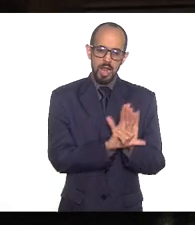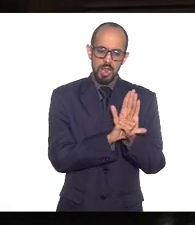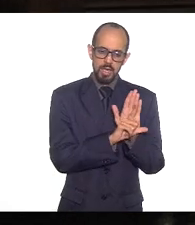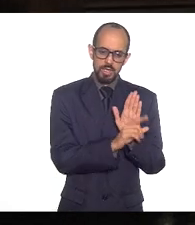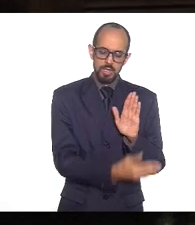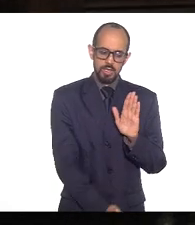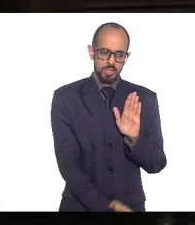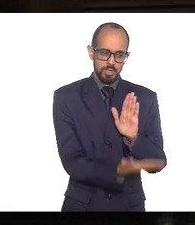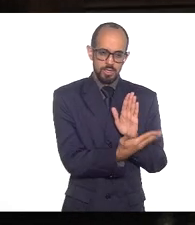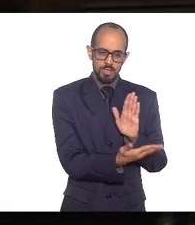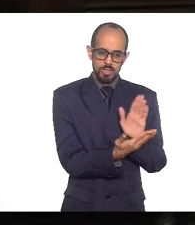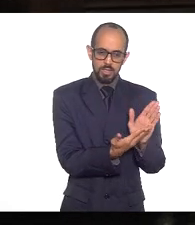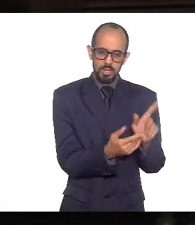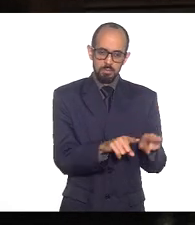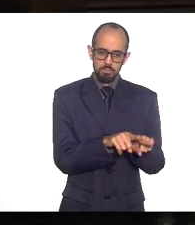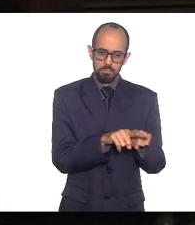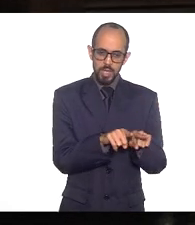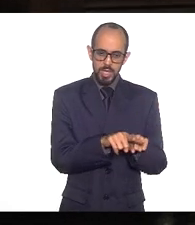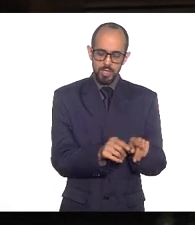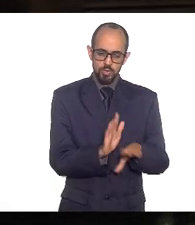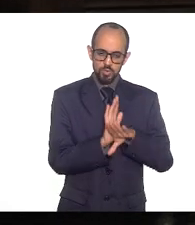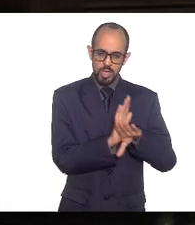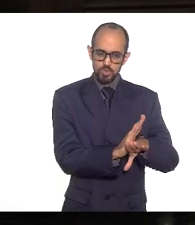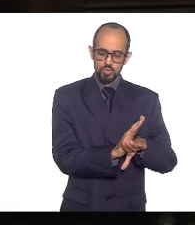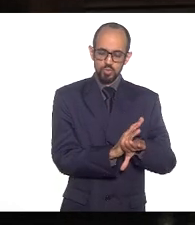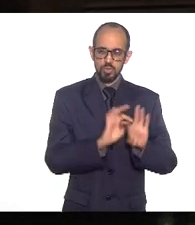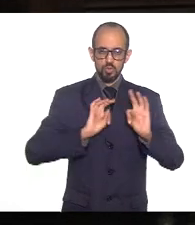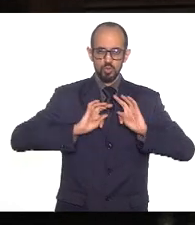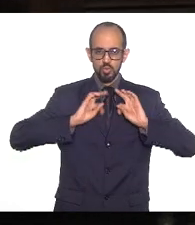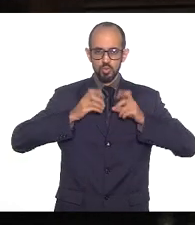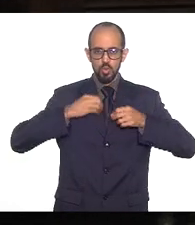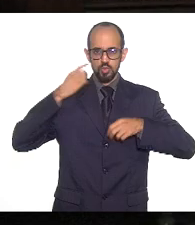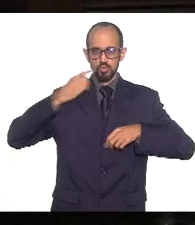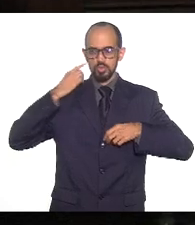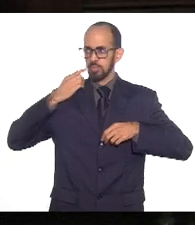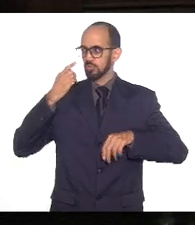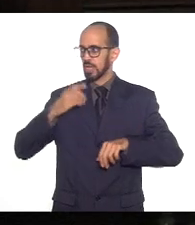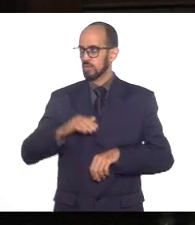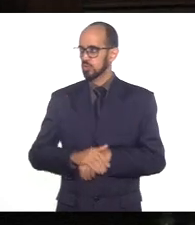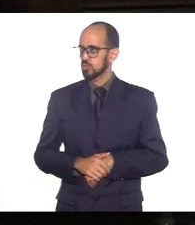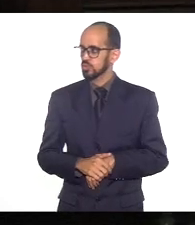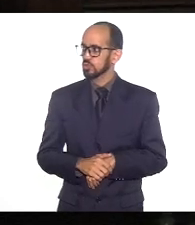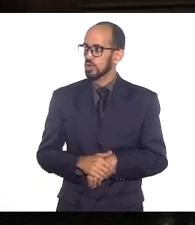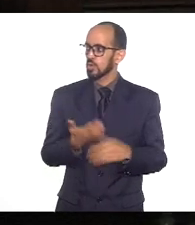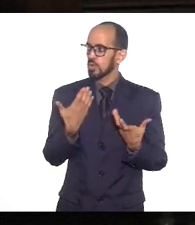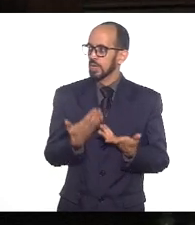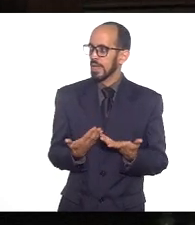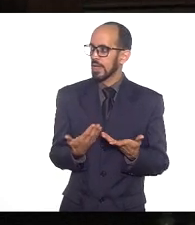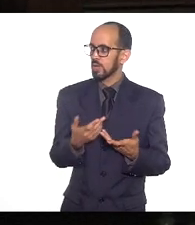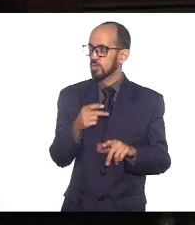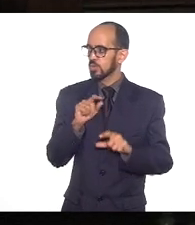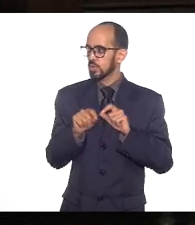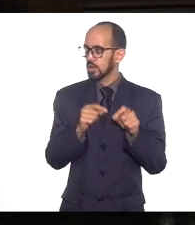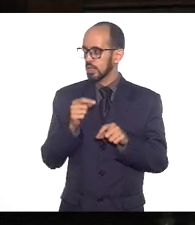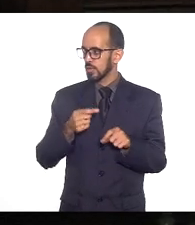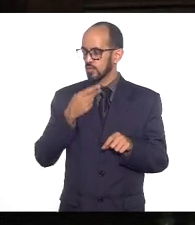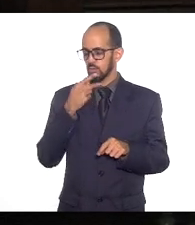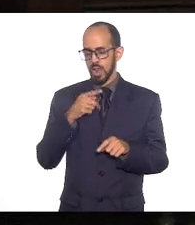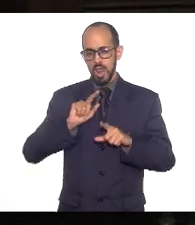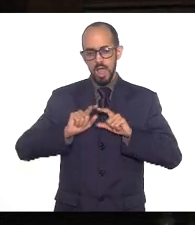e que muito contribui com todos os deputados dessa casa eu quero aqui dizer